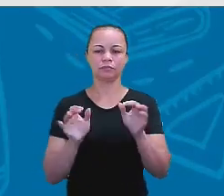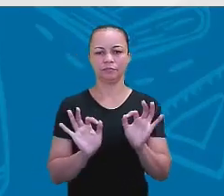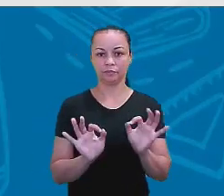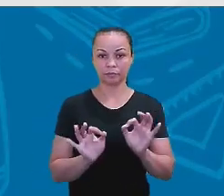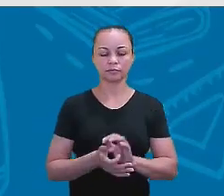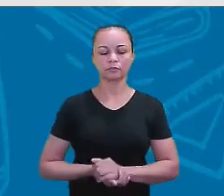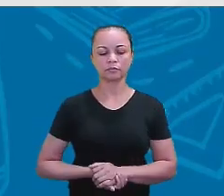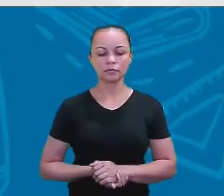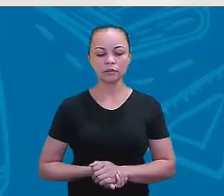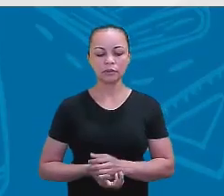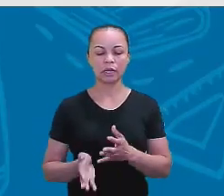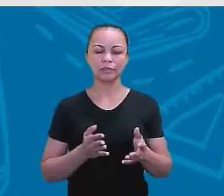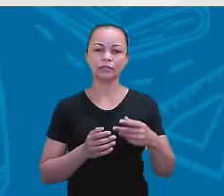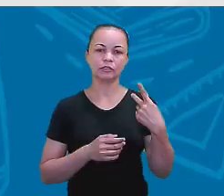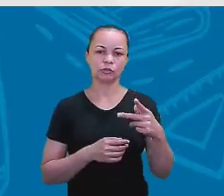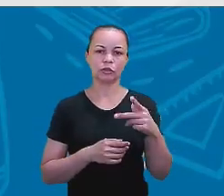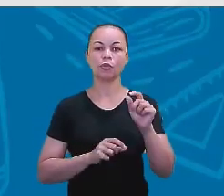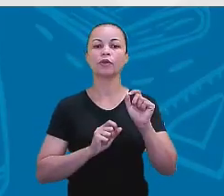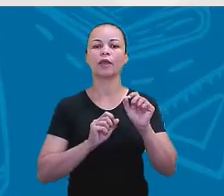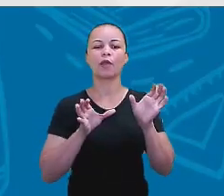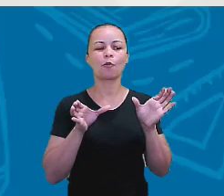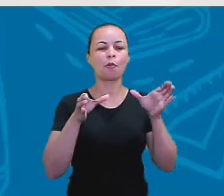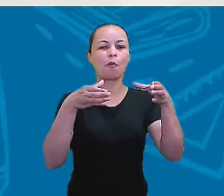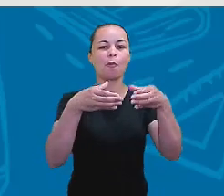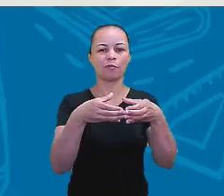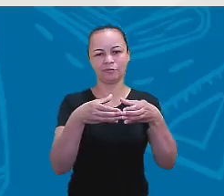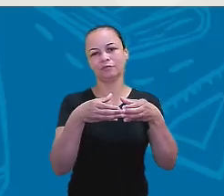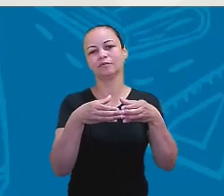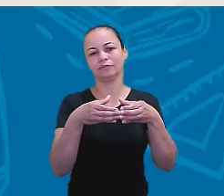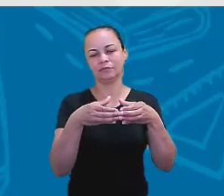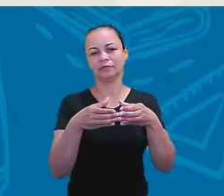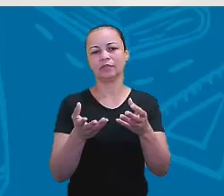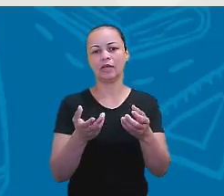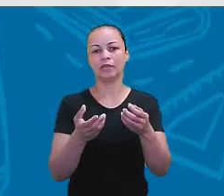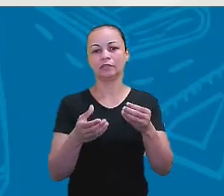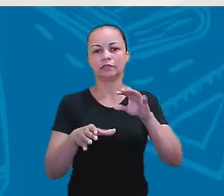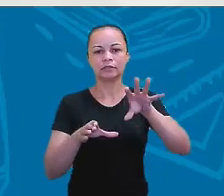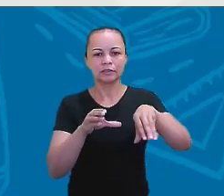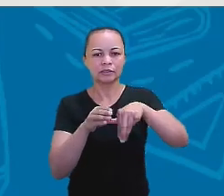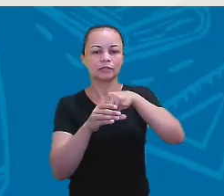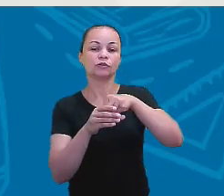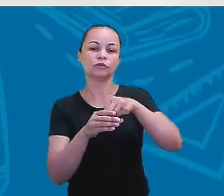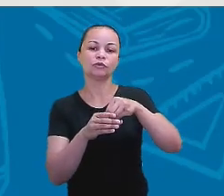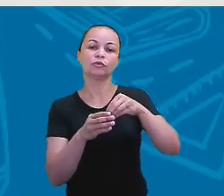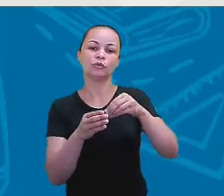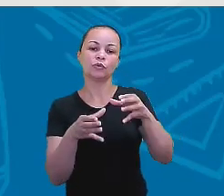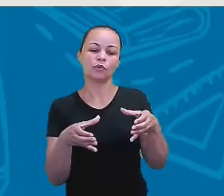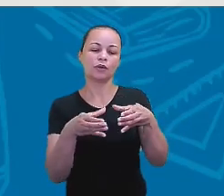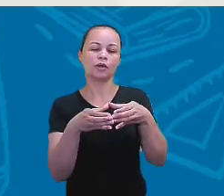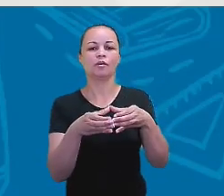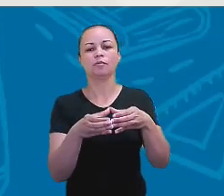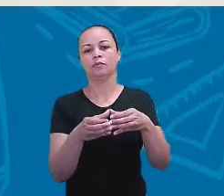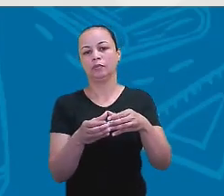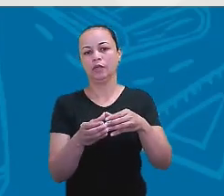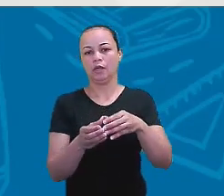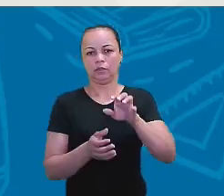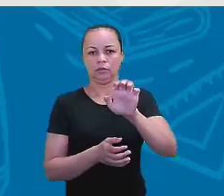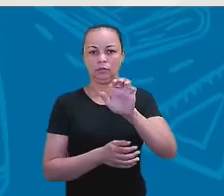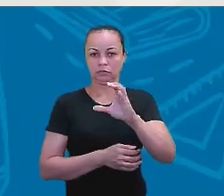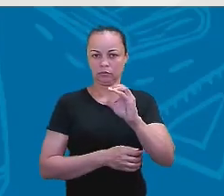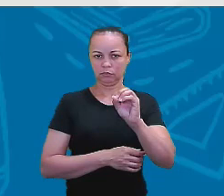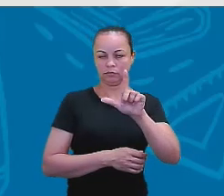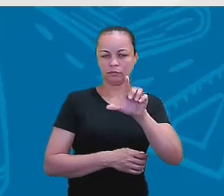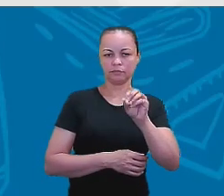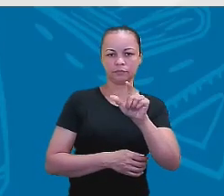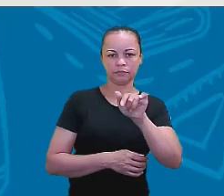chama de comunidade. Dentro do campo biológico, dentro do campo da ecologia, essa ideia de comunidade, às vezes, é muito diferente na